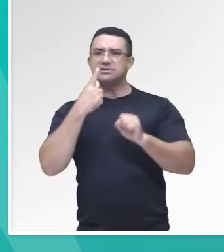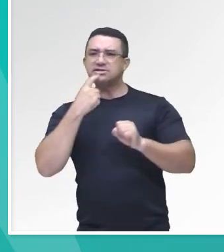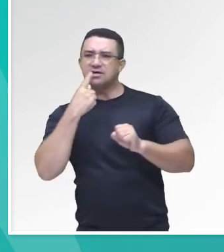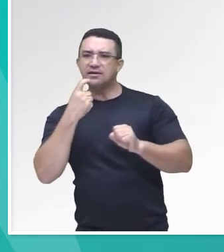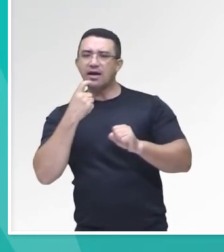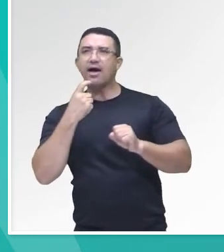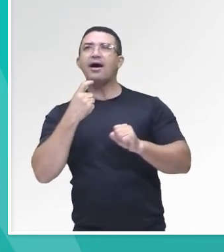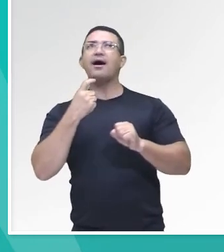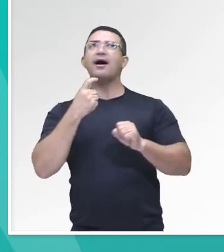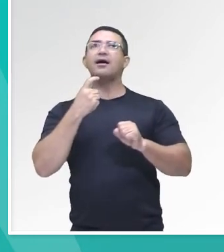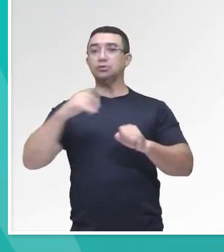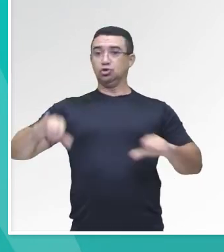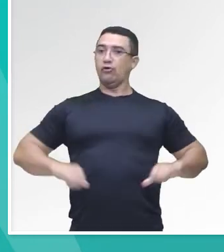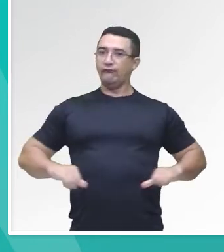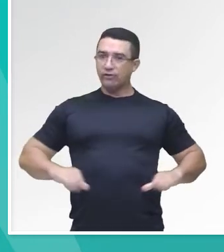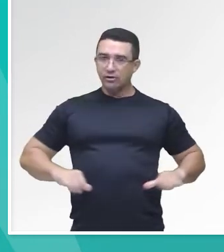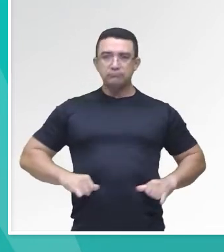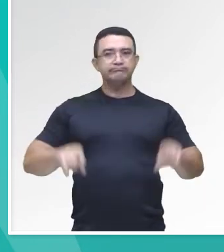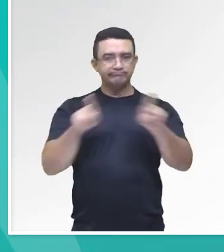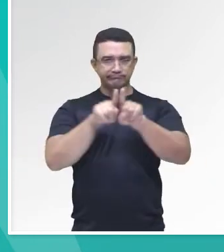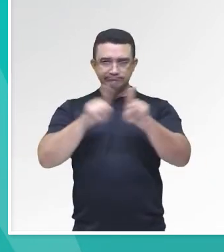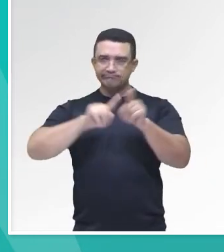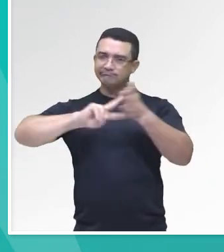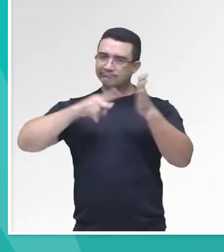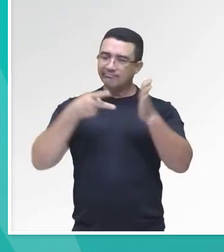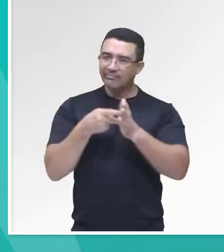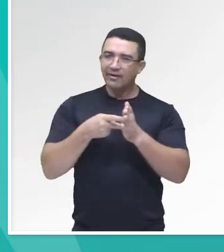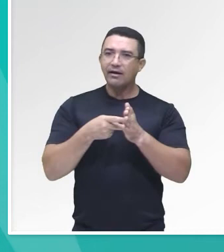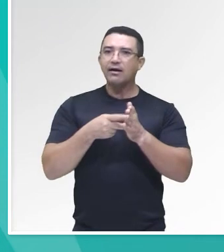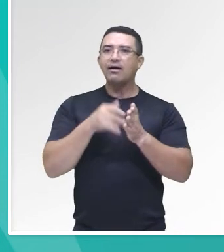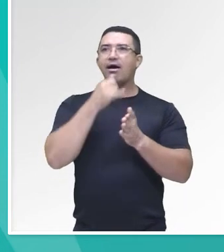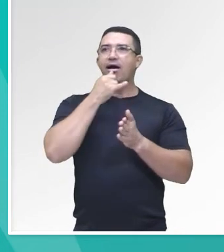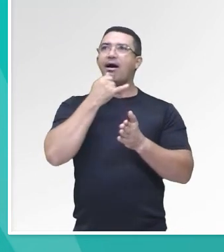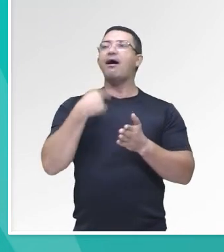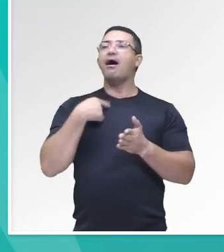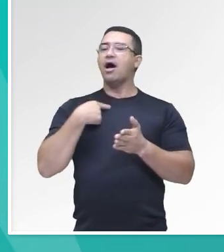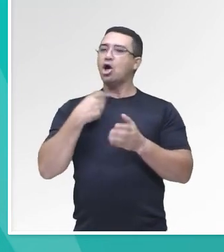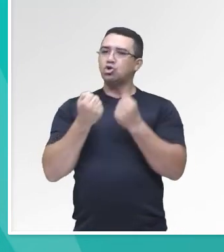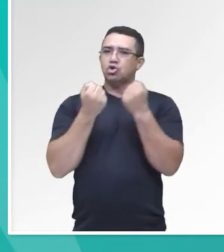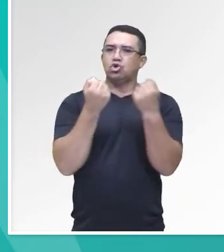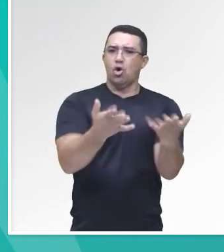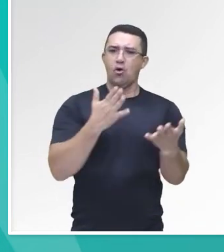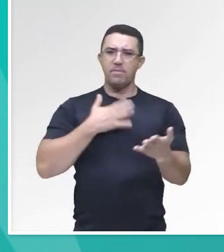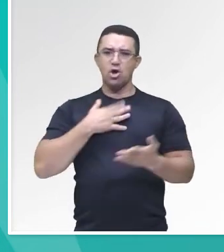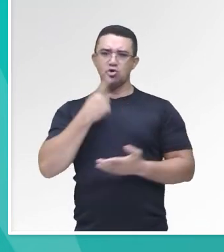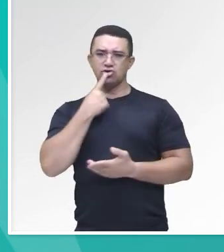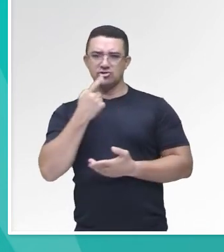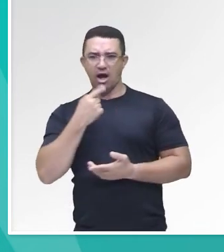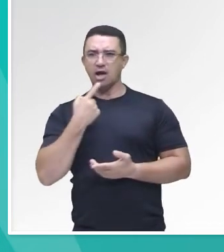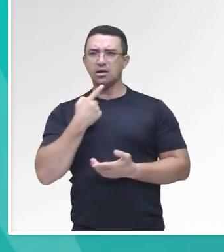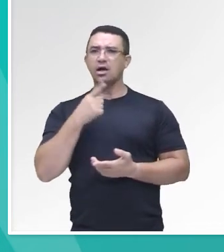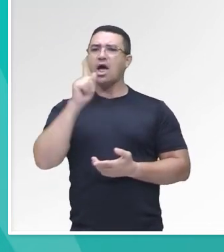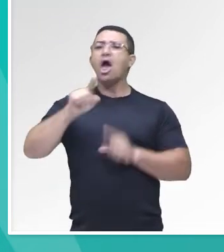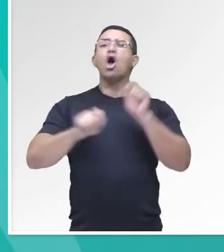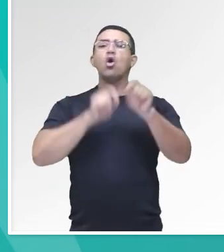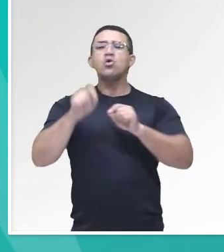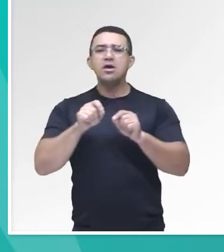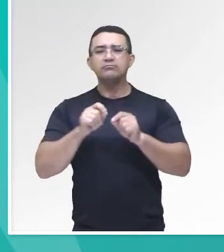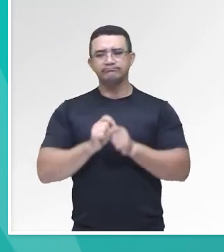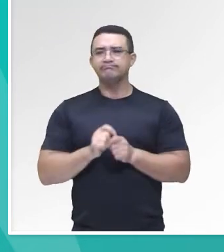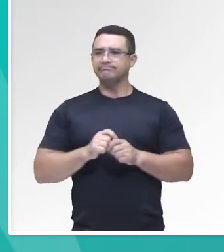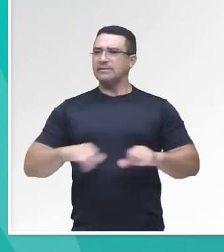dou meu sangue por esse trabalho, eu dou meu sangue por essa família, ou seja, existe o quê? Um sacrifício aí,